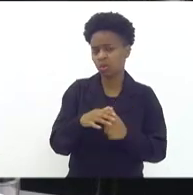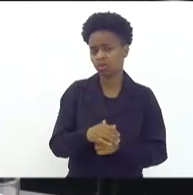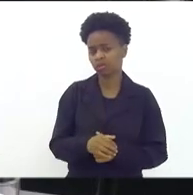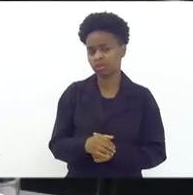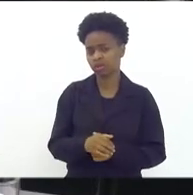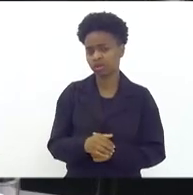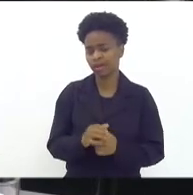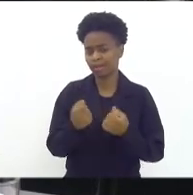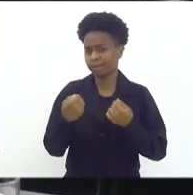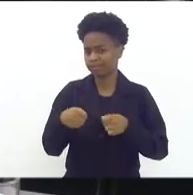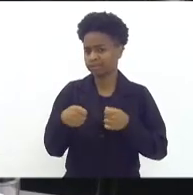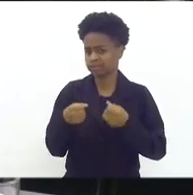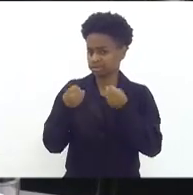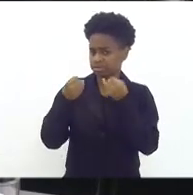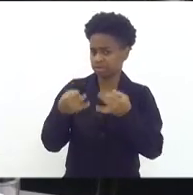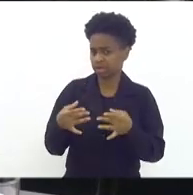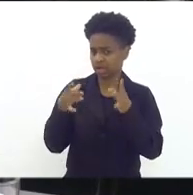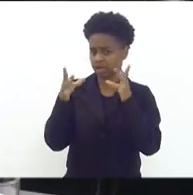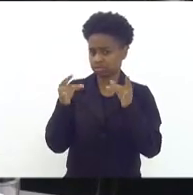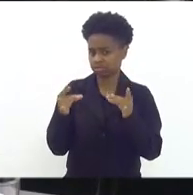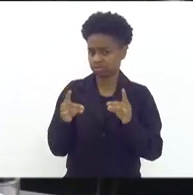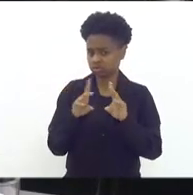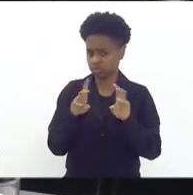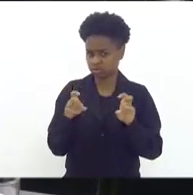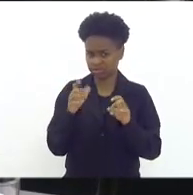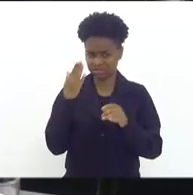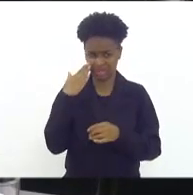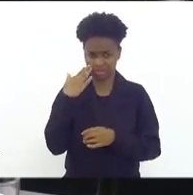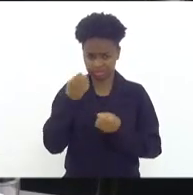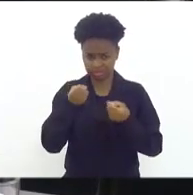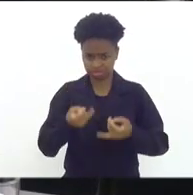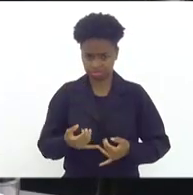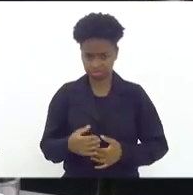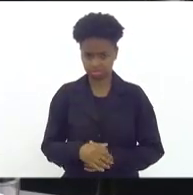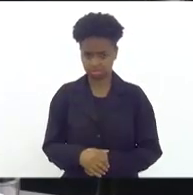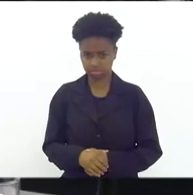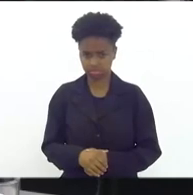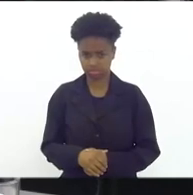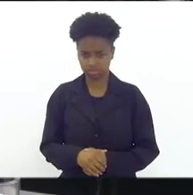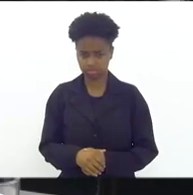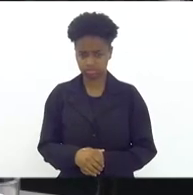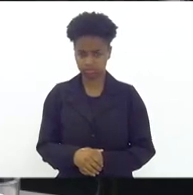esclarecer mais em relação a isso O senhor sabe me dizer alguma coisa